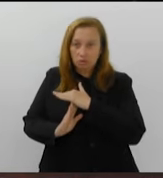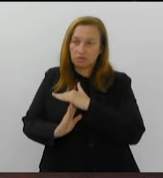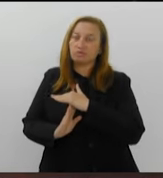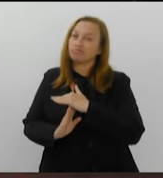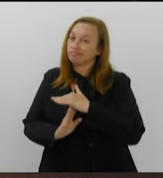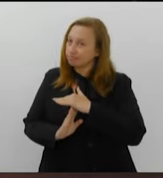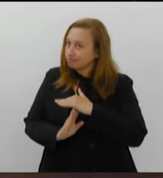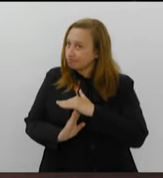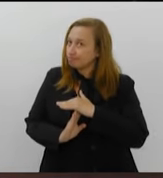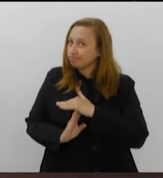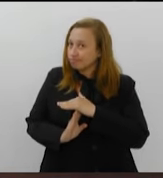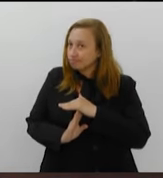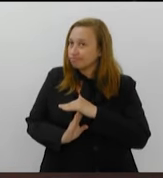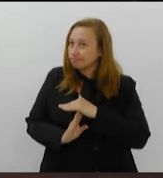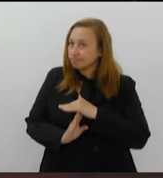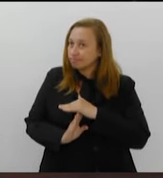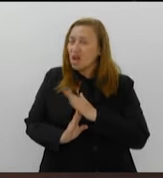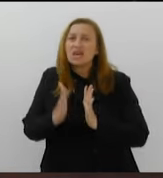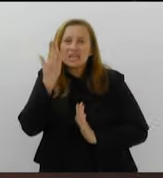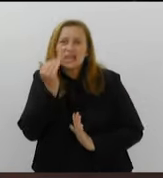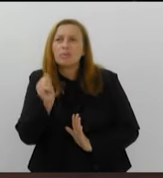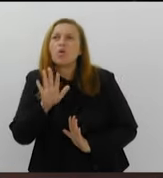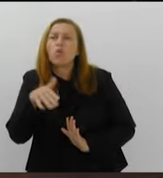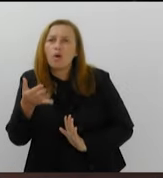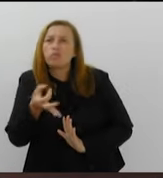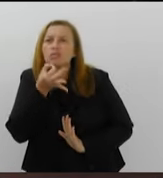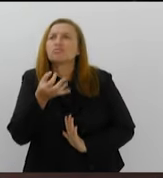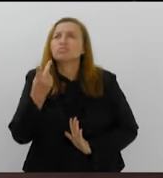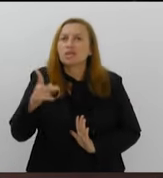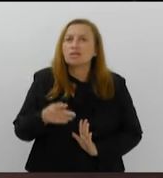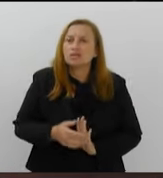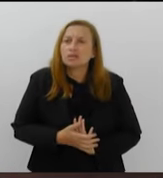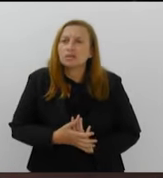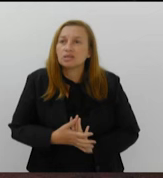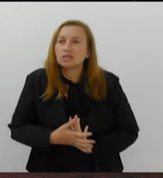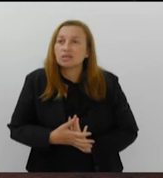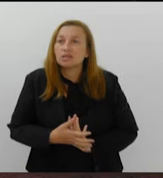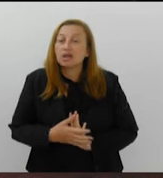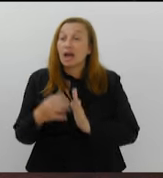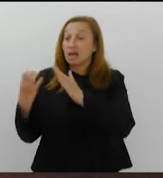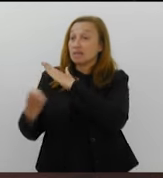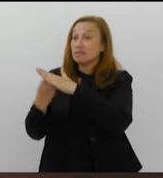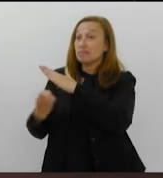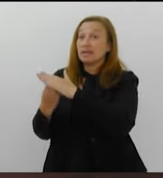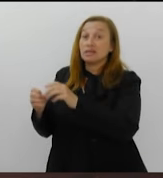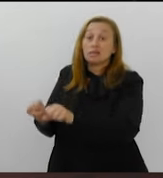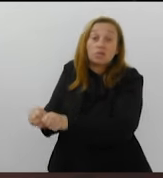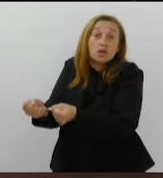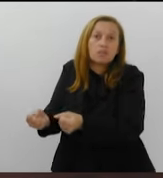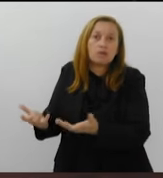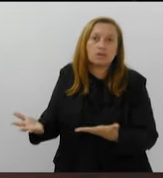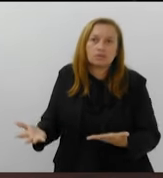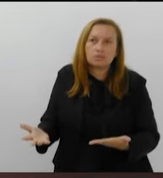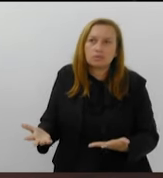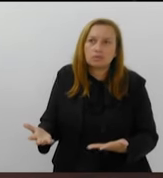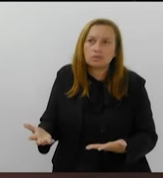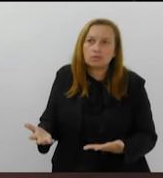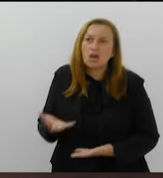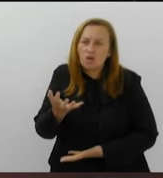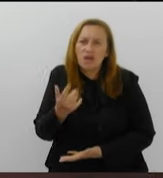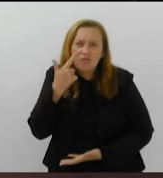5 anos no máximo de uso. E sabe qual é o argumento deles? As empresas estão quebrando. Eu quero ver